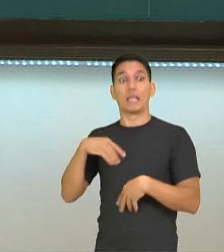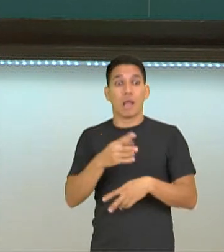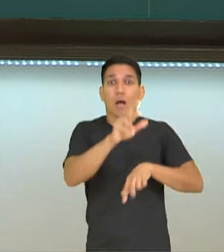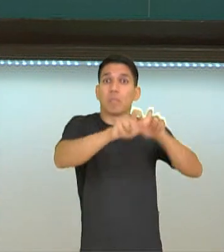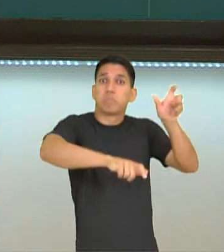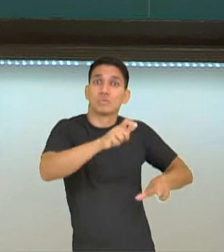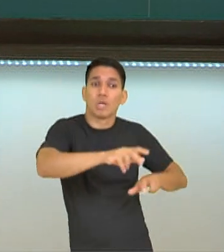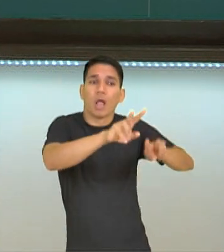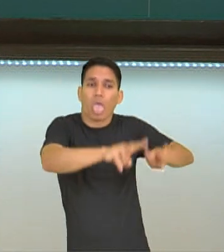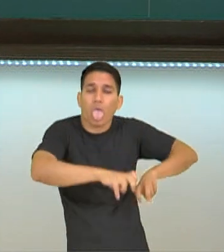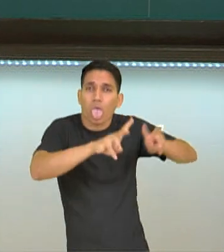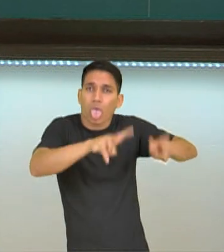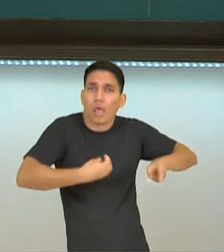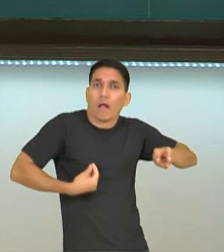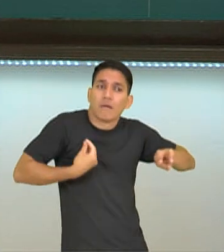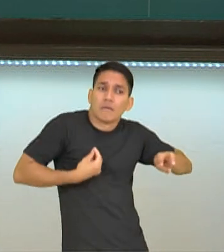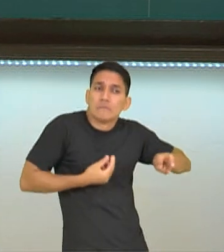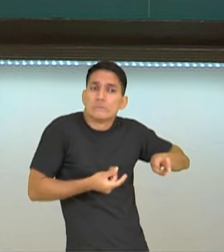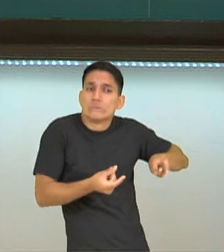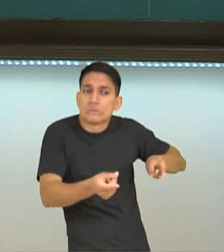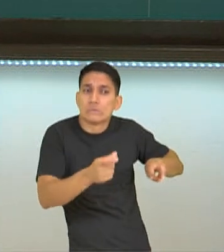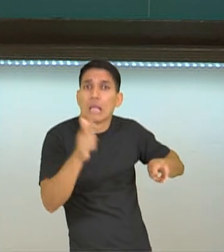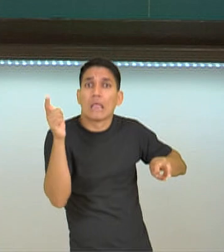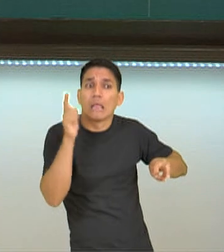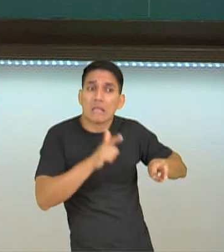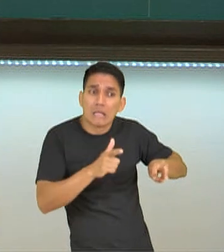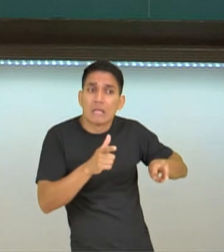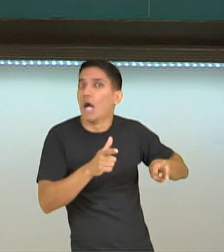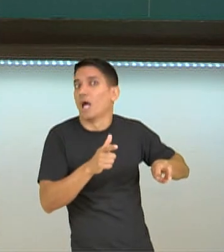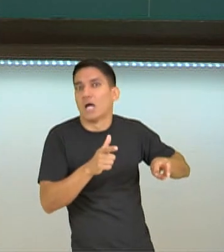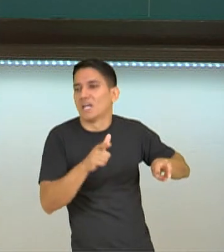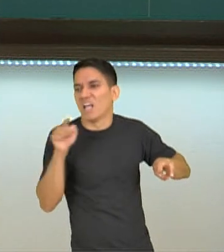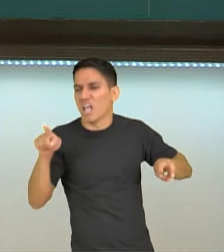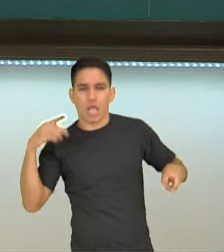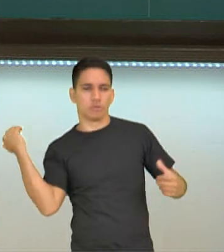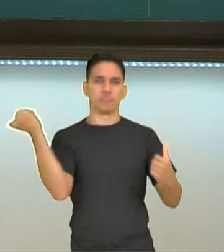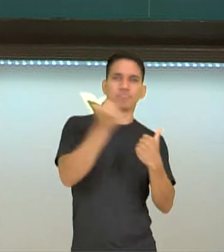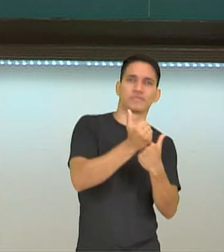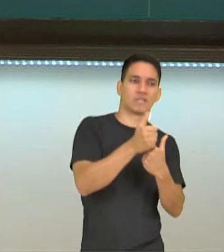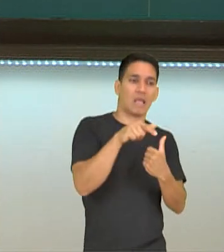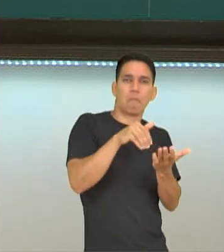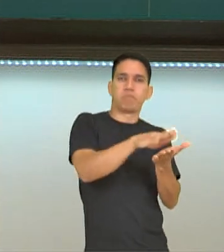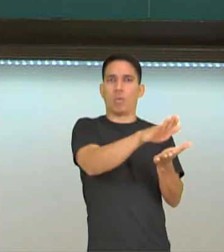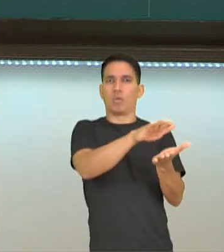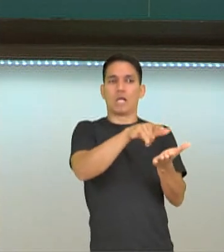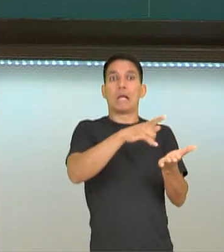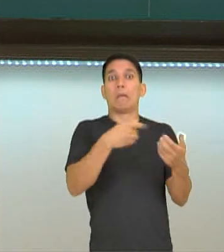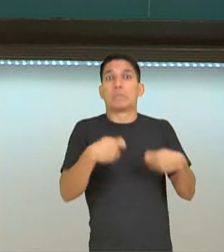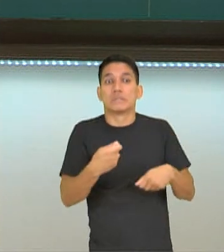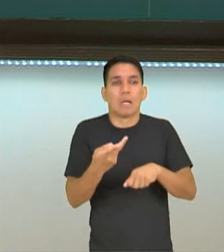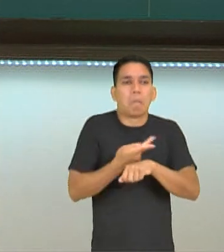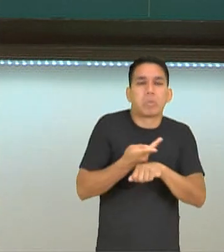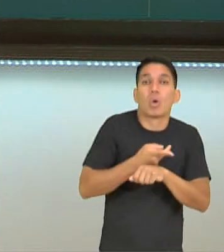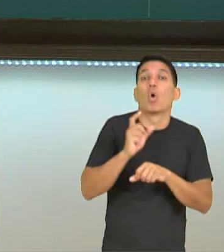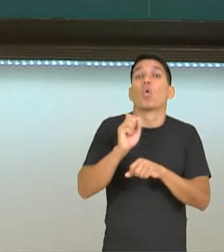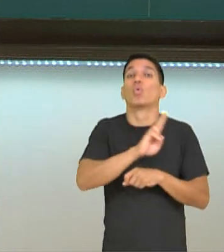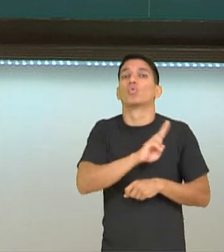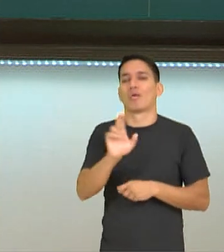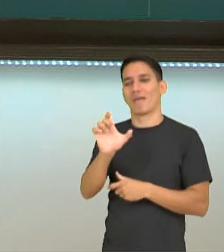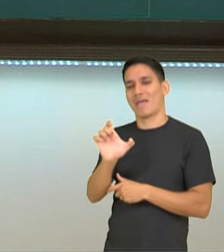agricultura de subsistência nessas terras vão ser expulsos com suas famílias e vão ter que praticar o que a gente chama